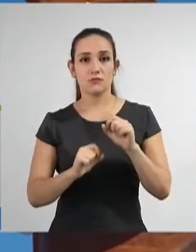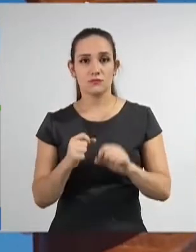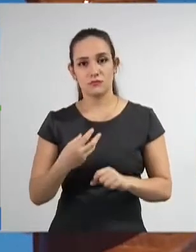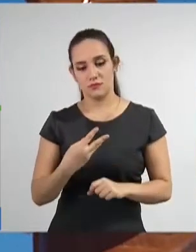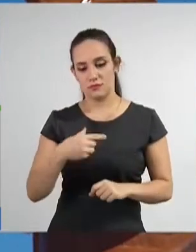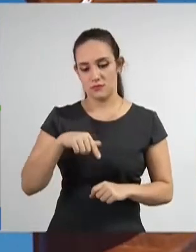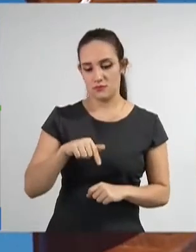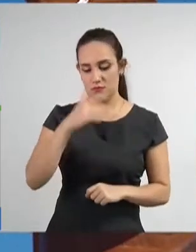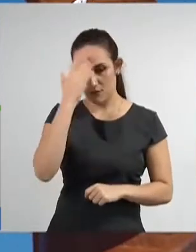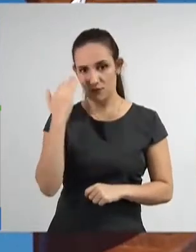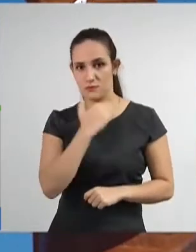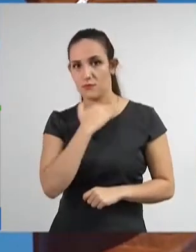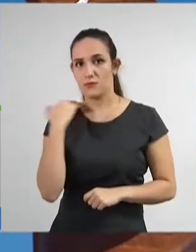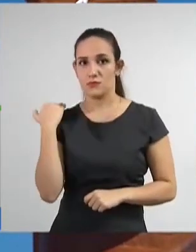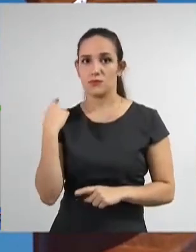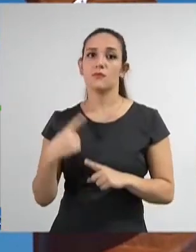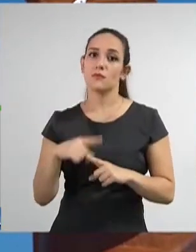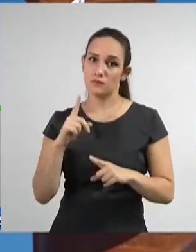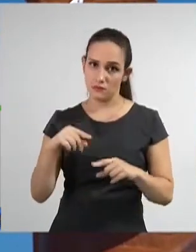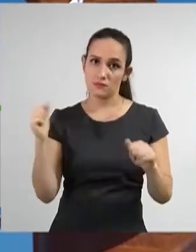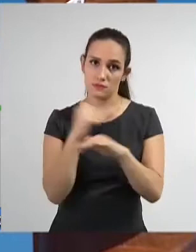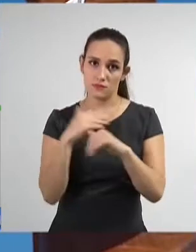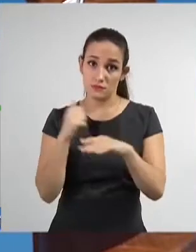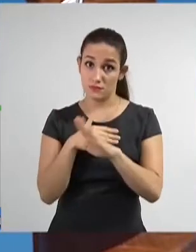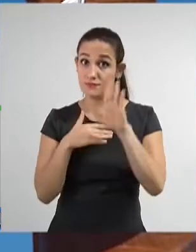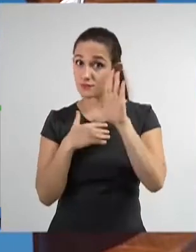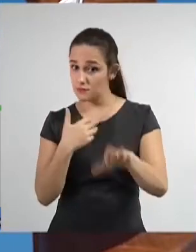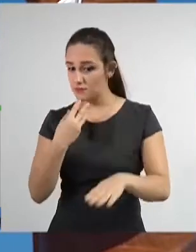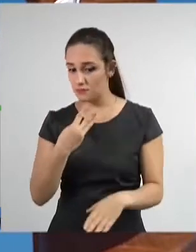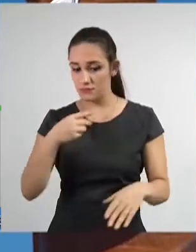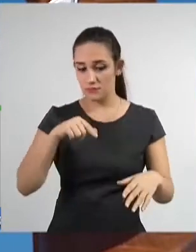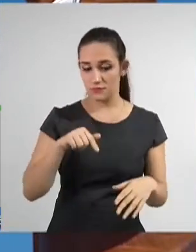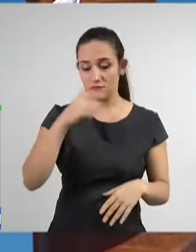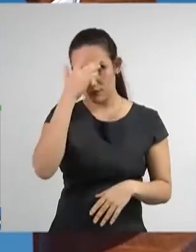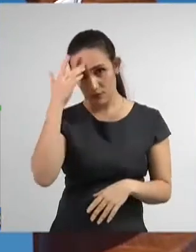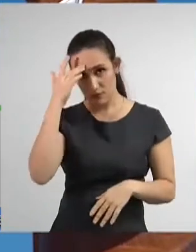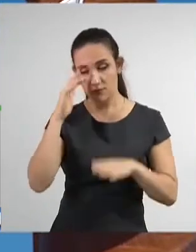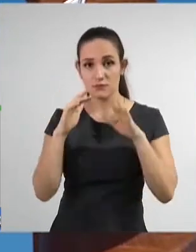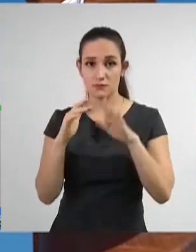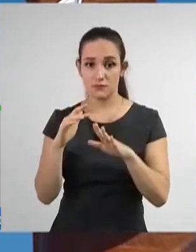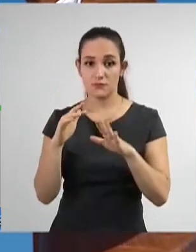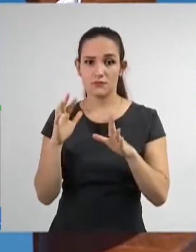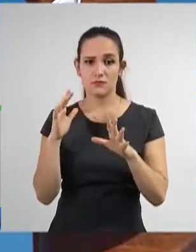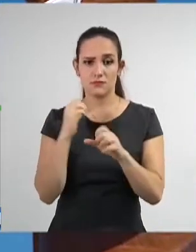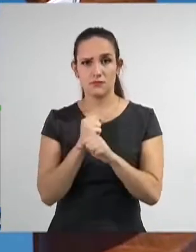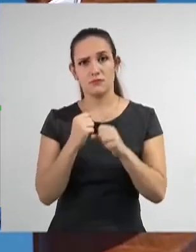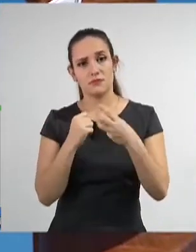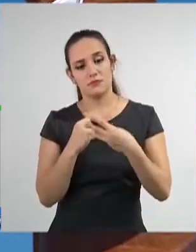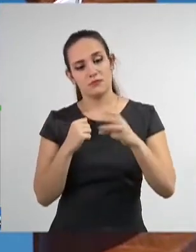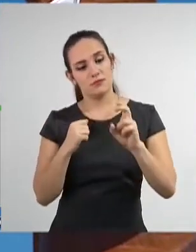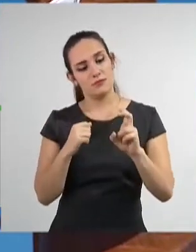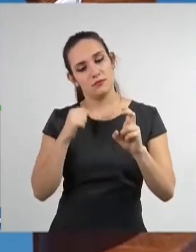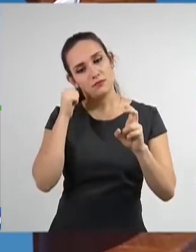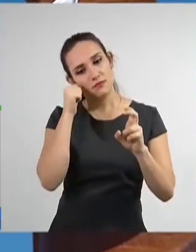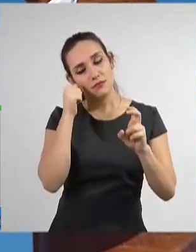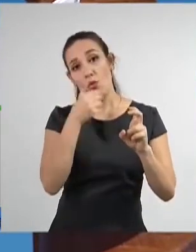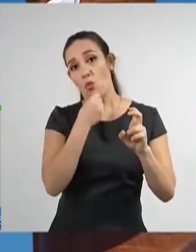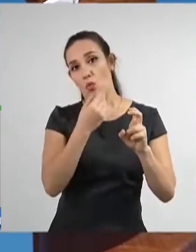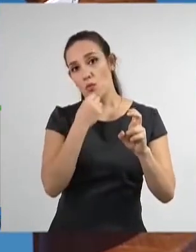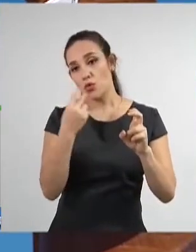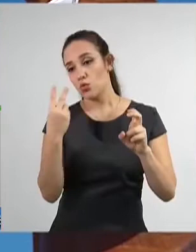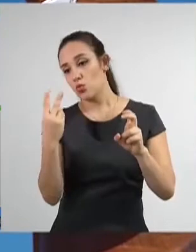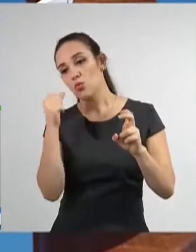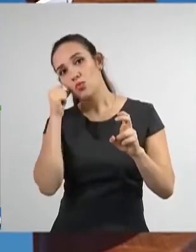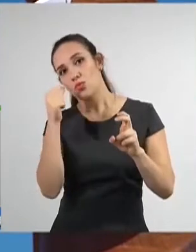morreram em Dourados vítimas de trânsito, 37 pessoas. Desse total, 35 eram homens e 2 mulheres.